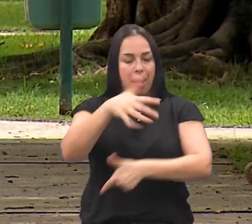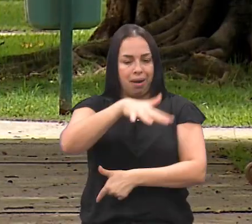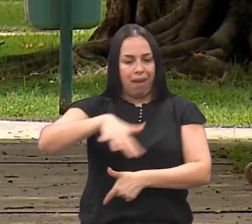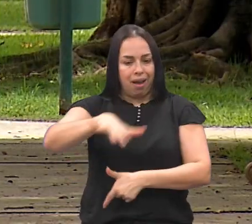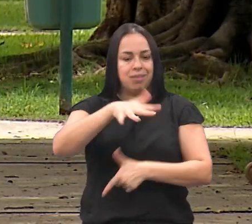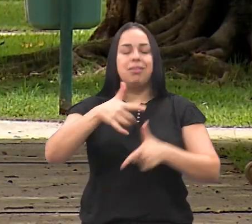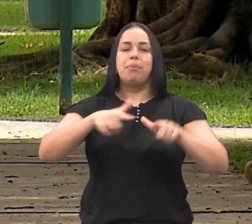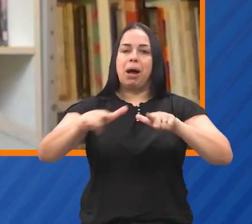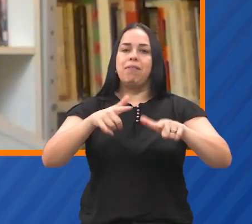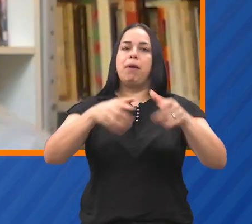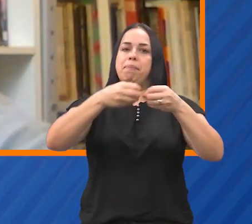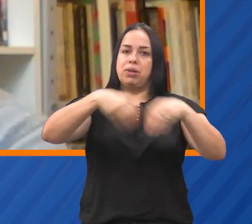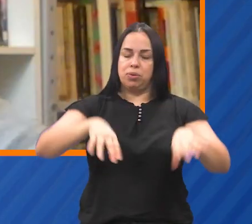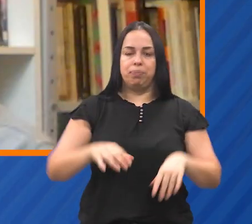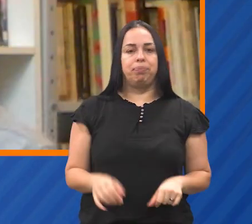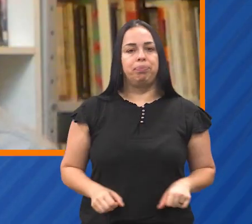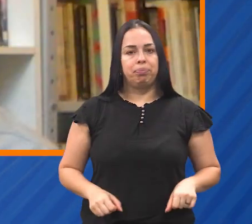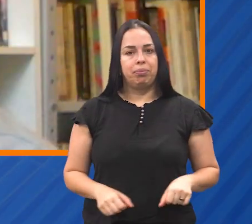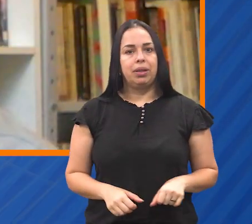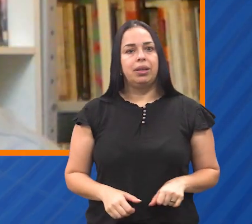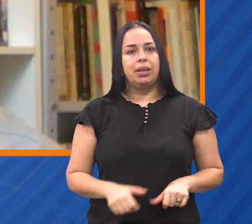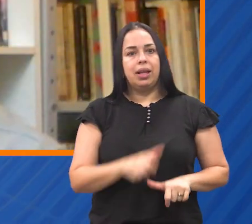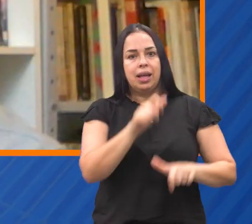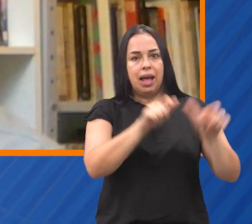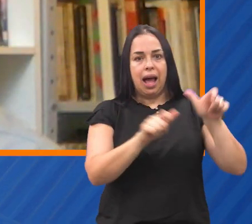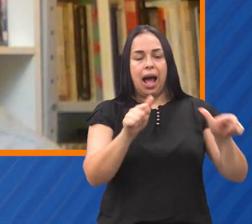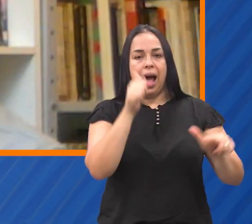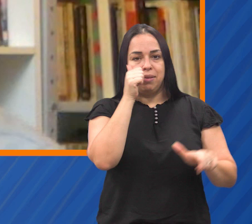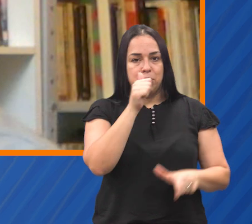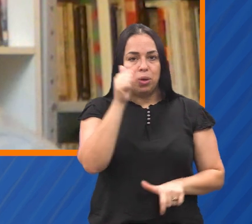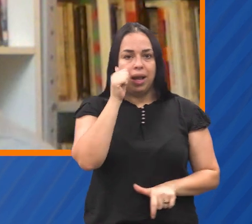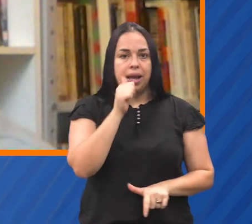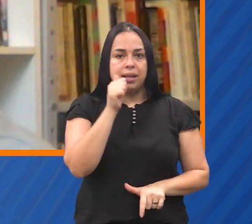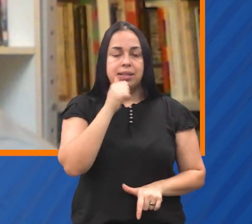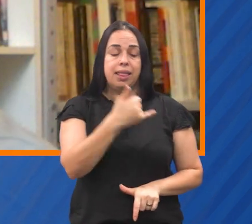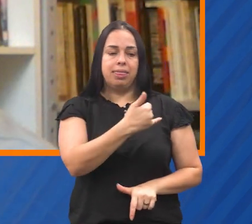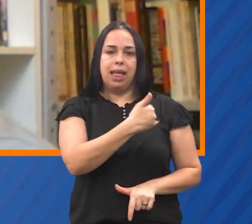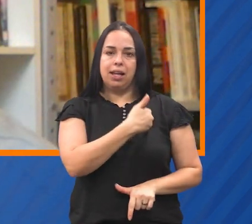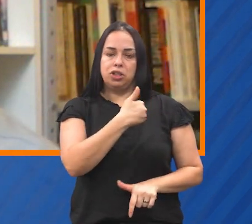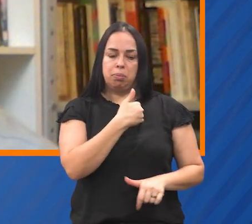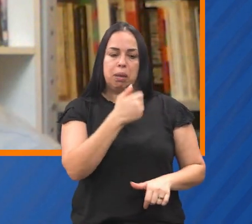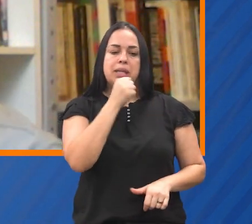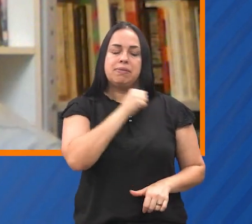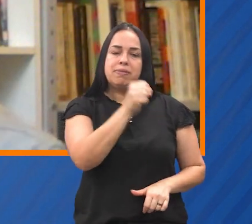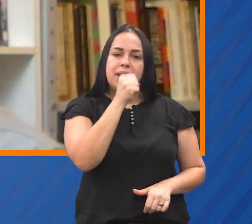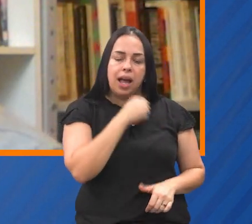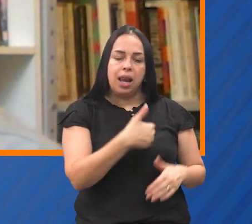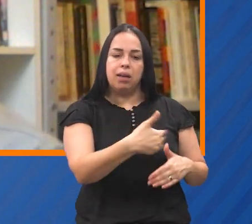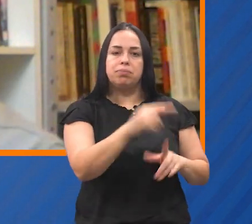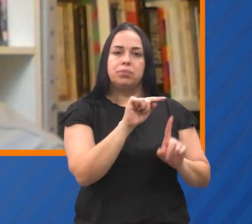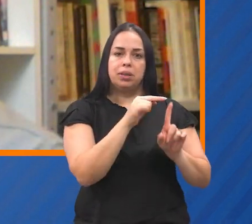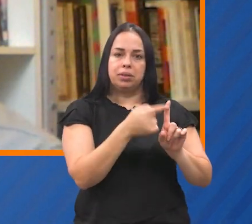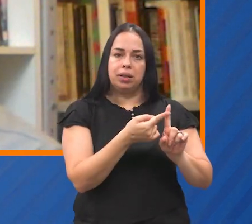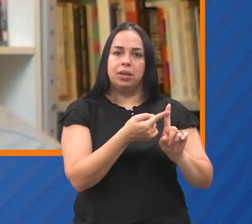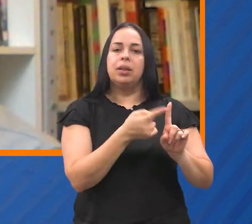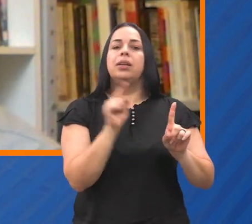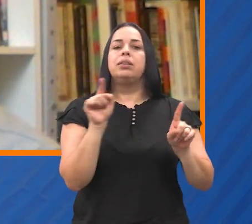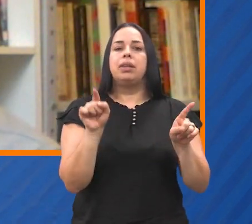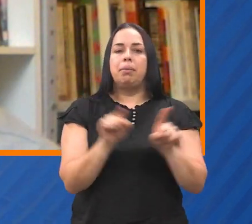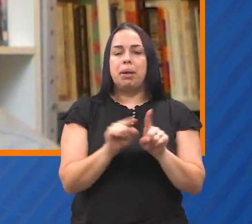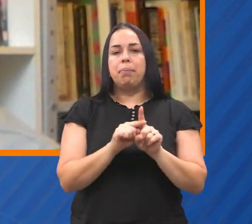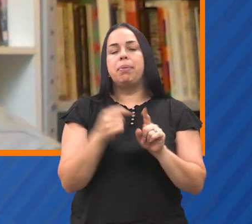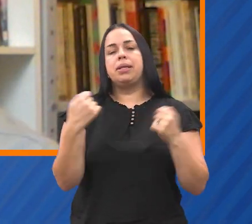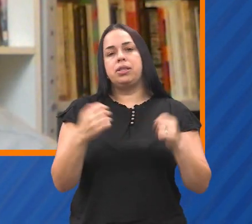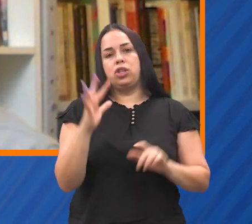o sistema de saúde. O fato de você ter mulheres tendo filhos mais tardiamente tem que ter uma mudança com relação à